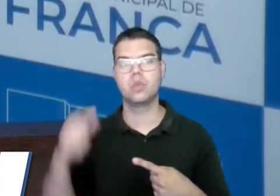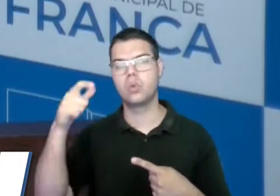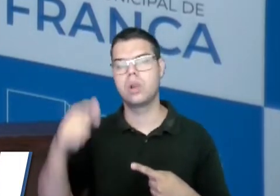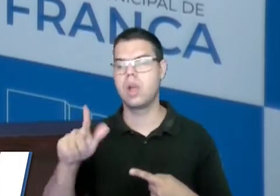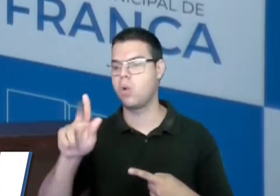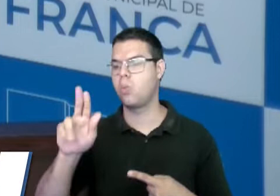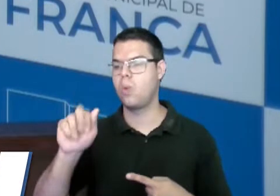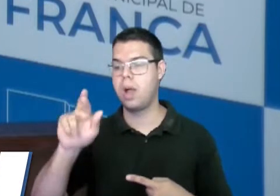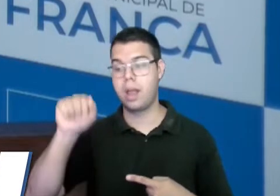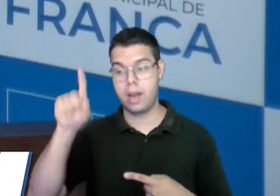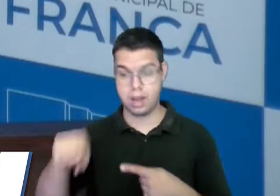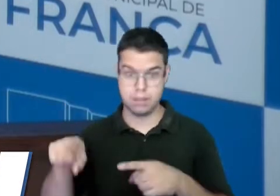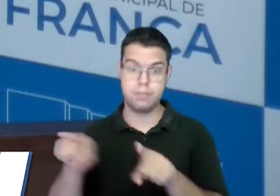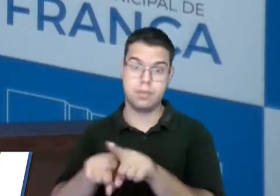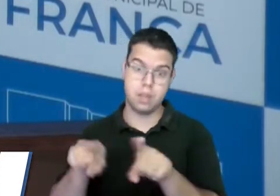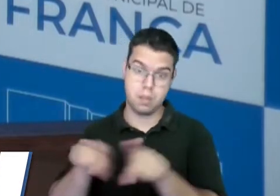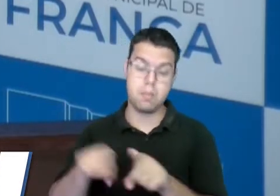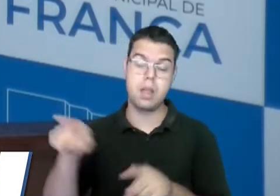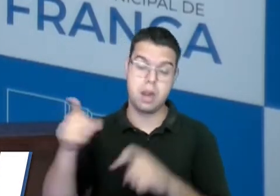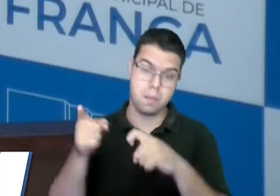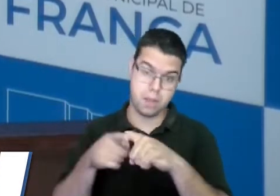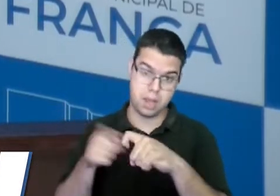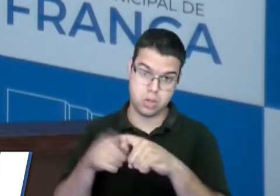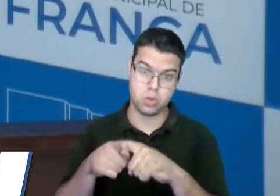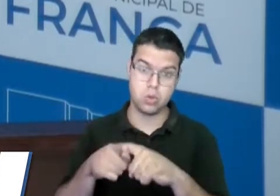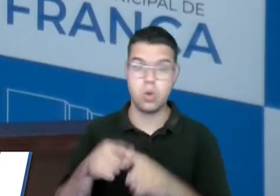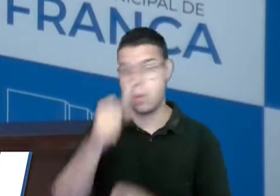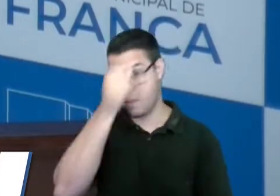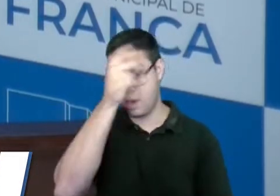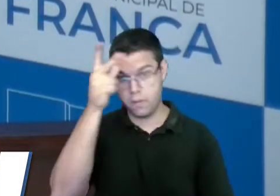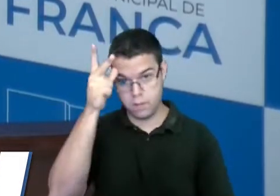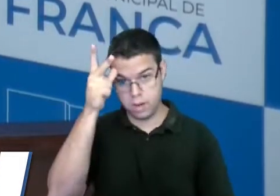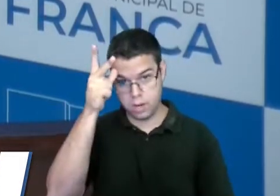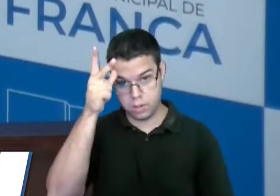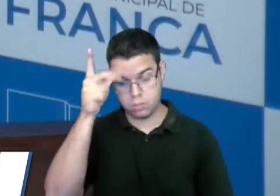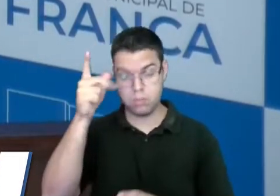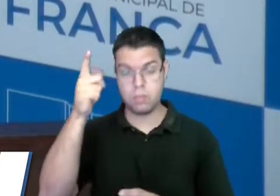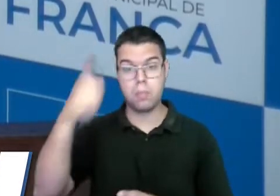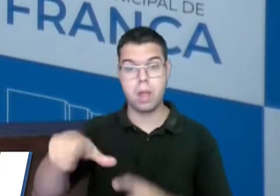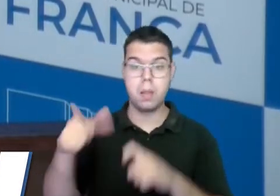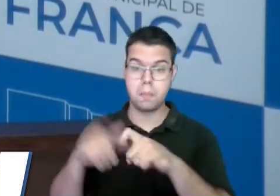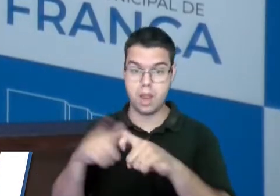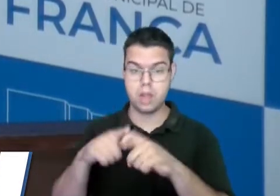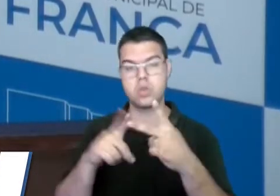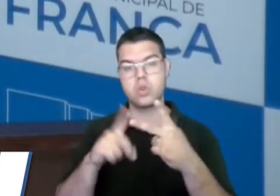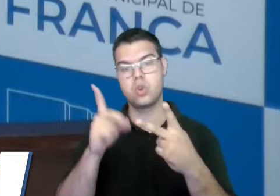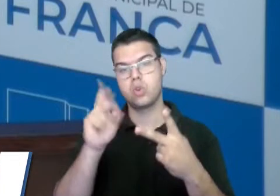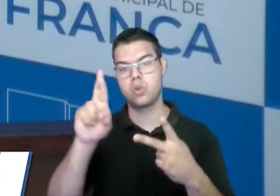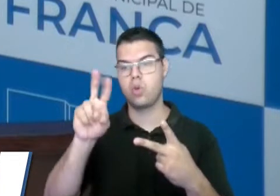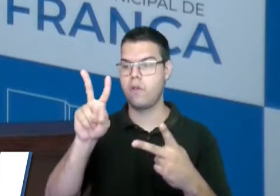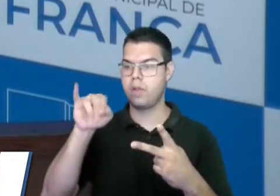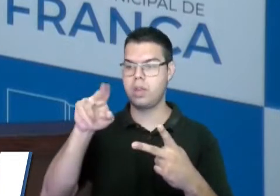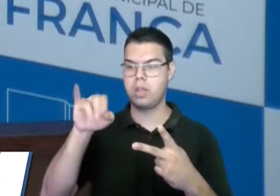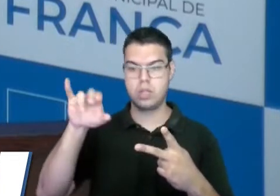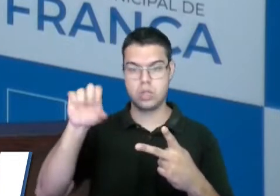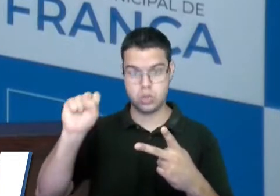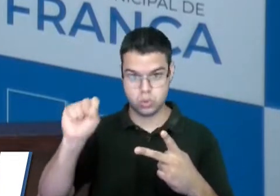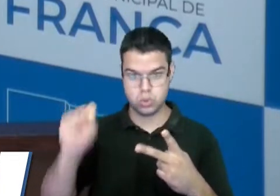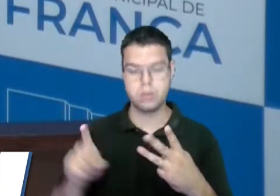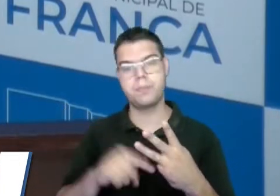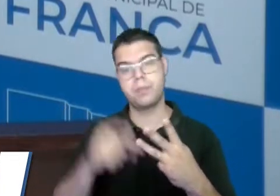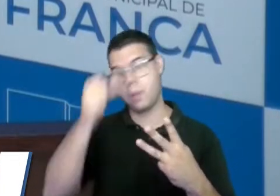médico, prefeito e médico Dr. Vinícius de Morro Agudo, prefeito e médico Dr.